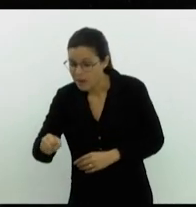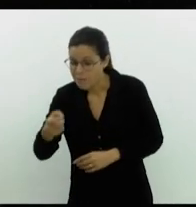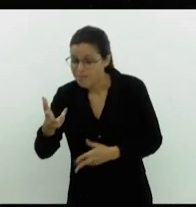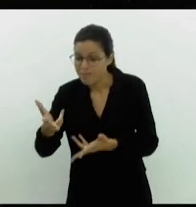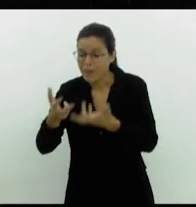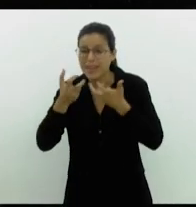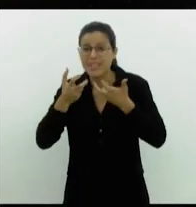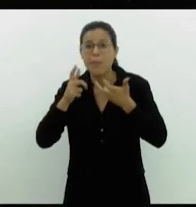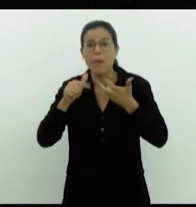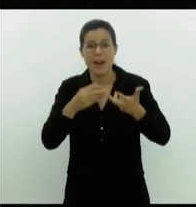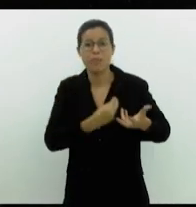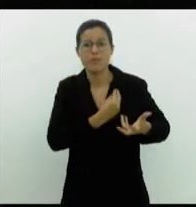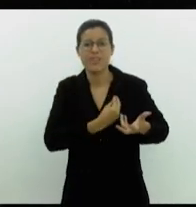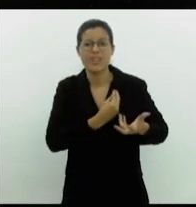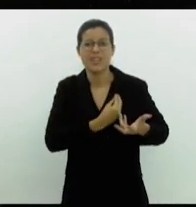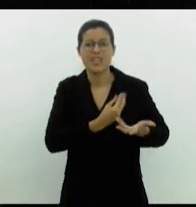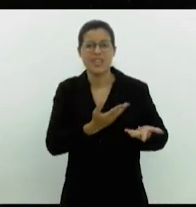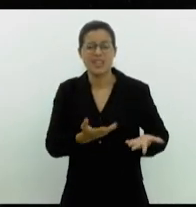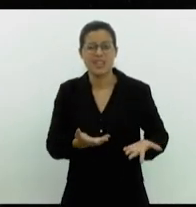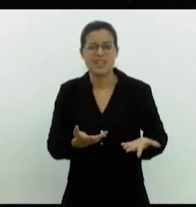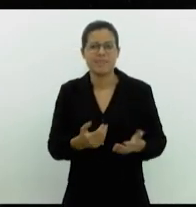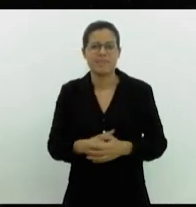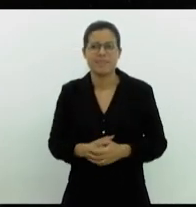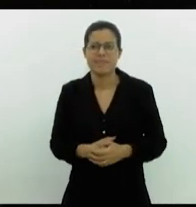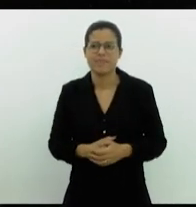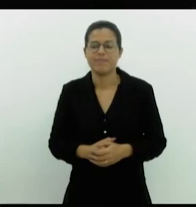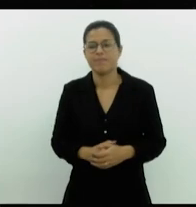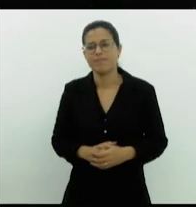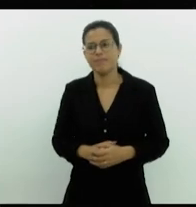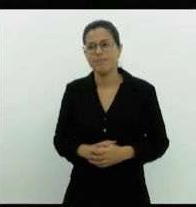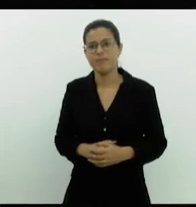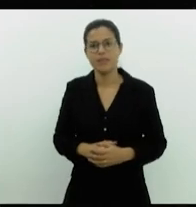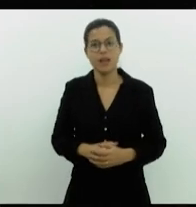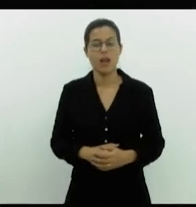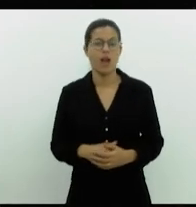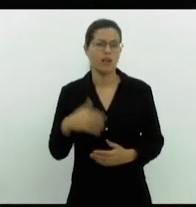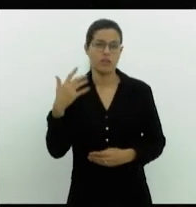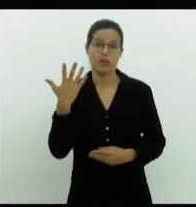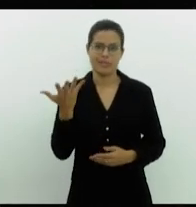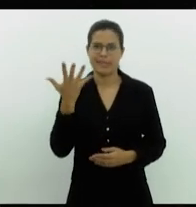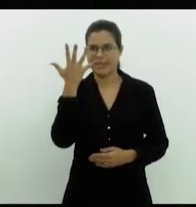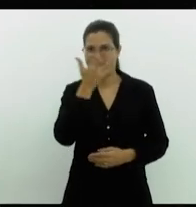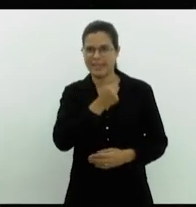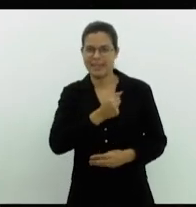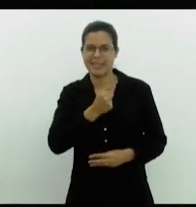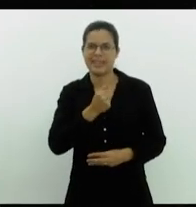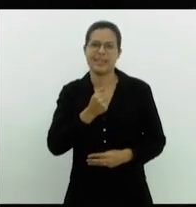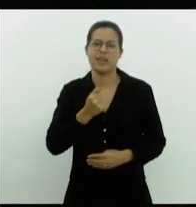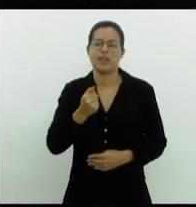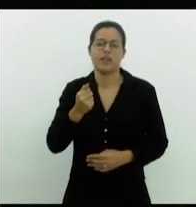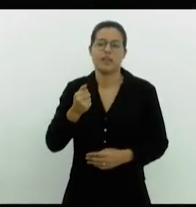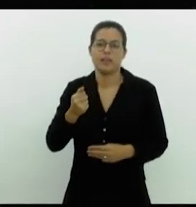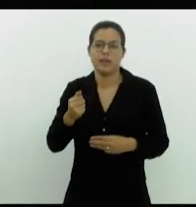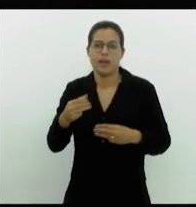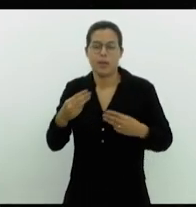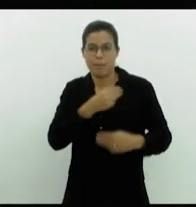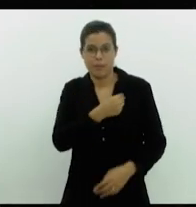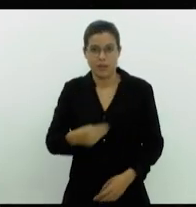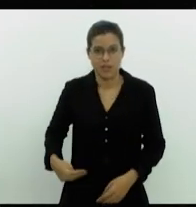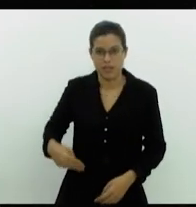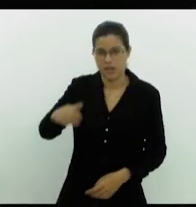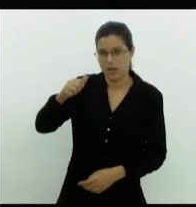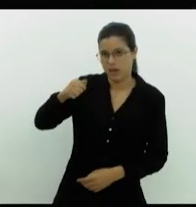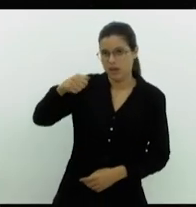tenho a esquerda querendo lacrar em cima desse momento. A nossa linda ministra, Aniele Franco, ela